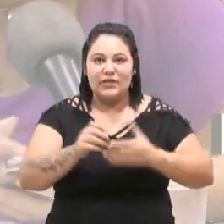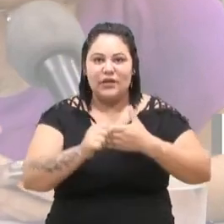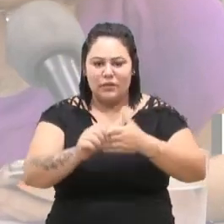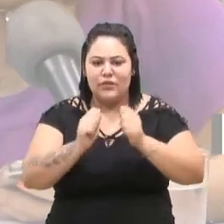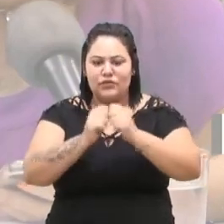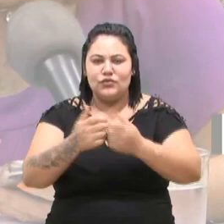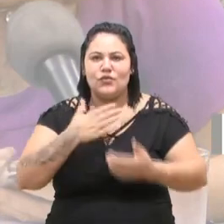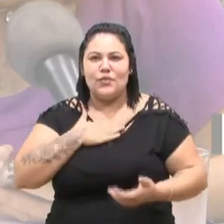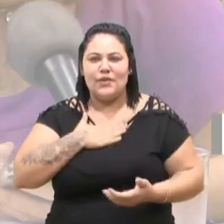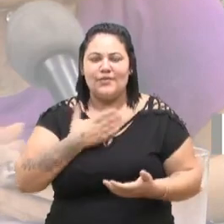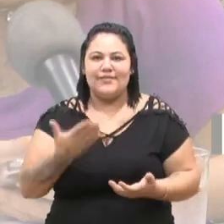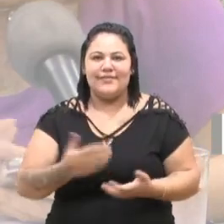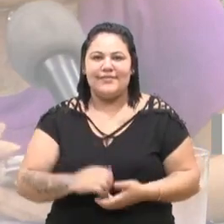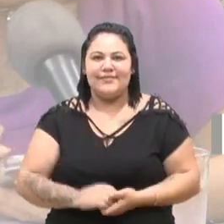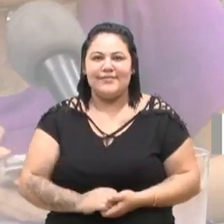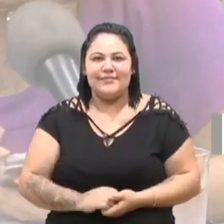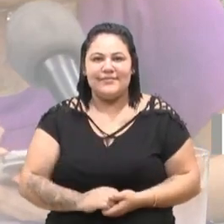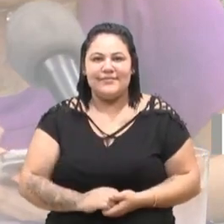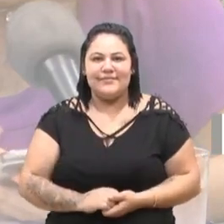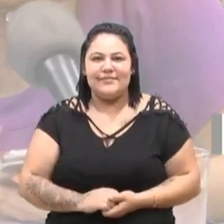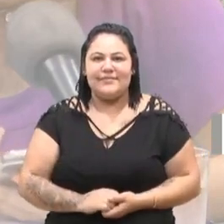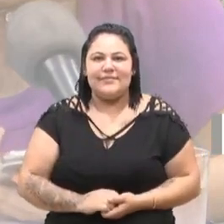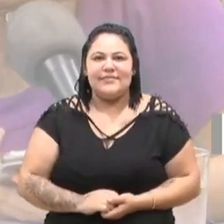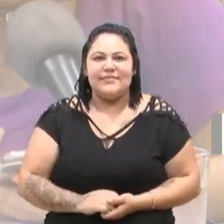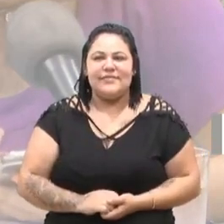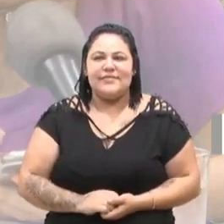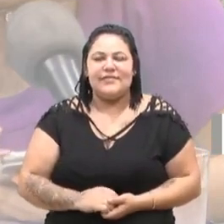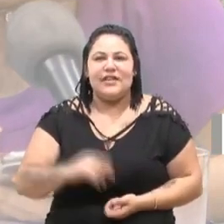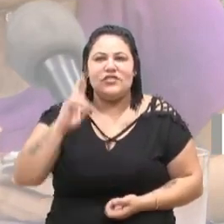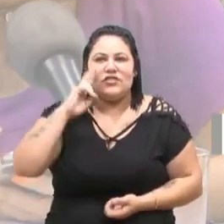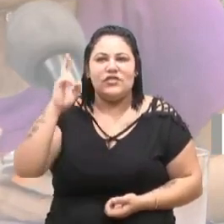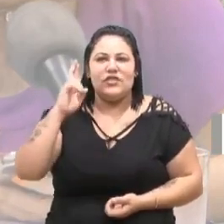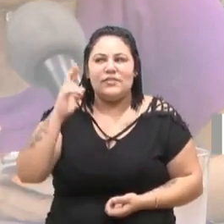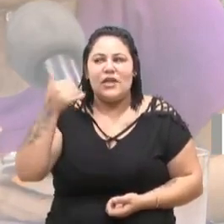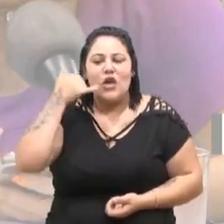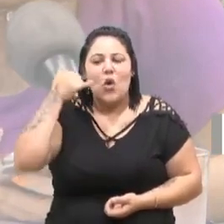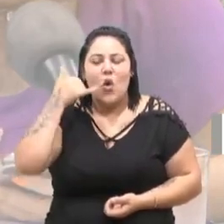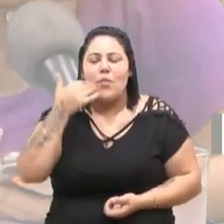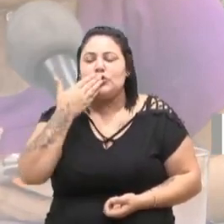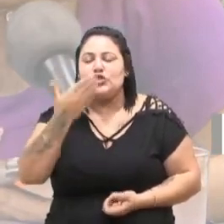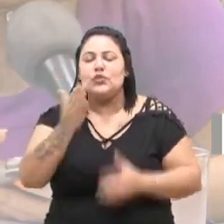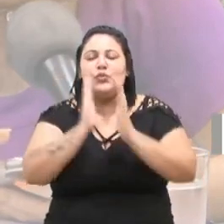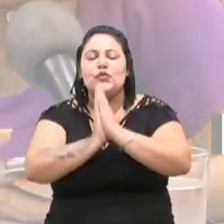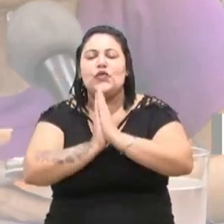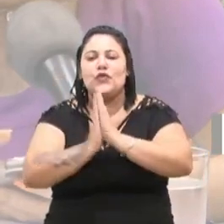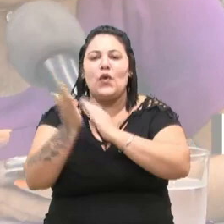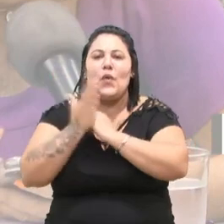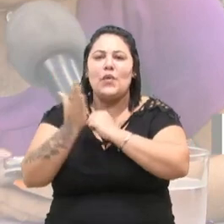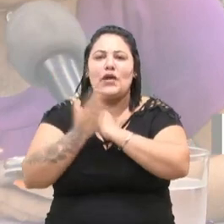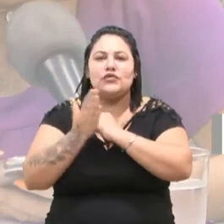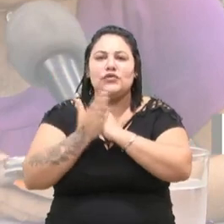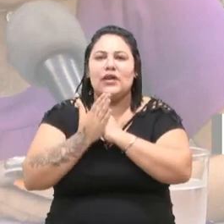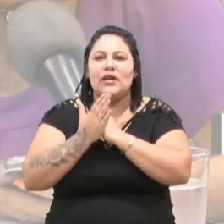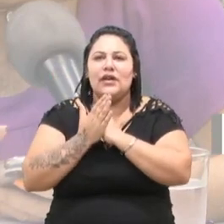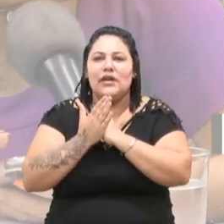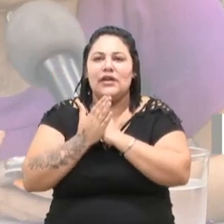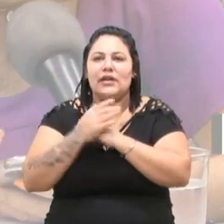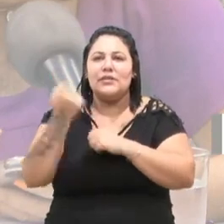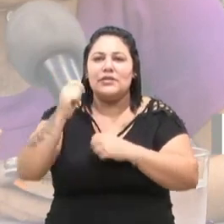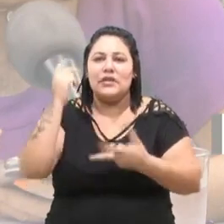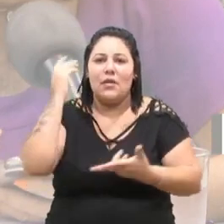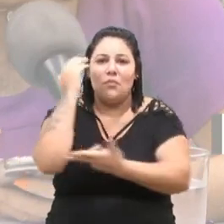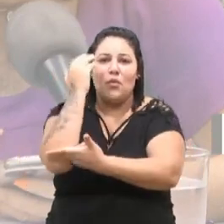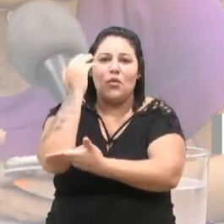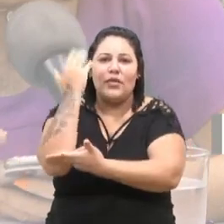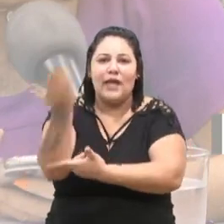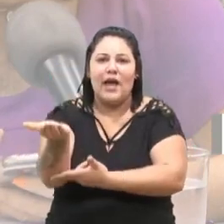comigo. Agora, esses dias, a diretora me ligou pedindo, por favor, para ajudar eles precisam cortar, podar umas árvores. Digo,